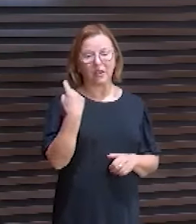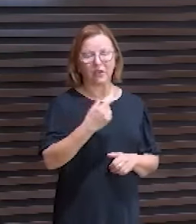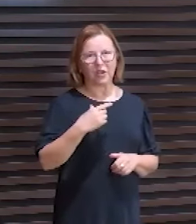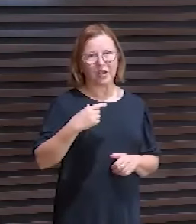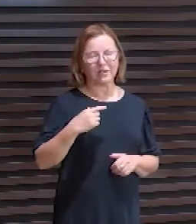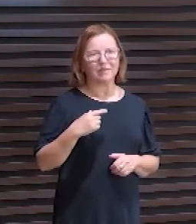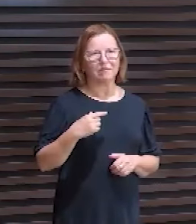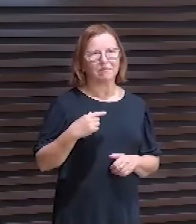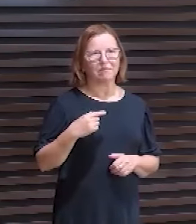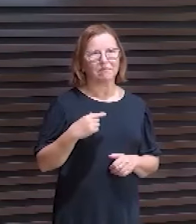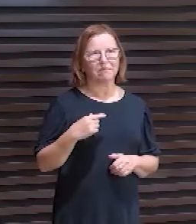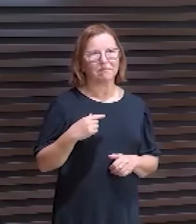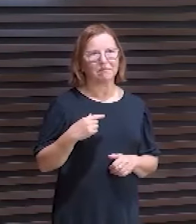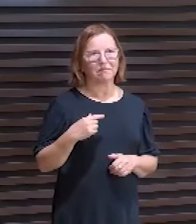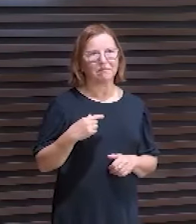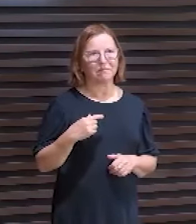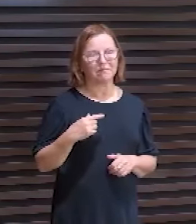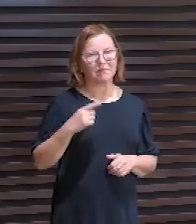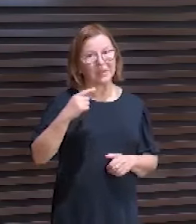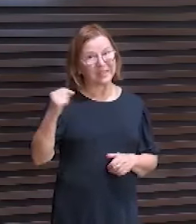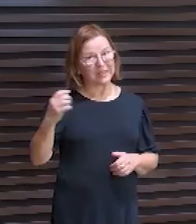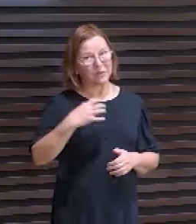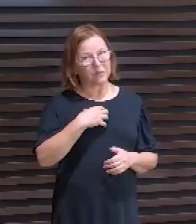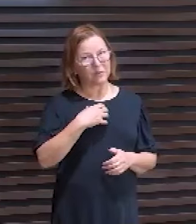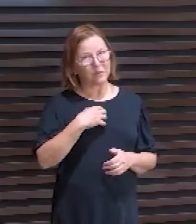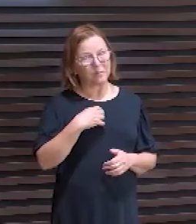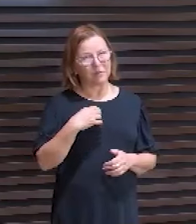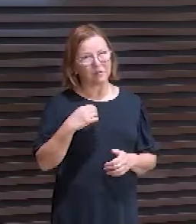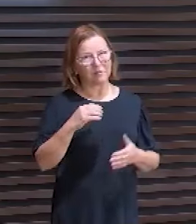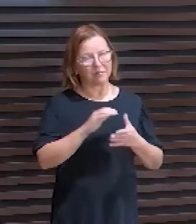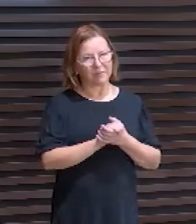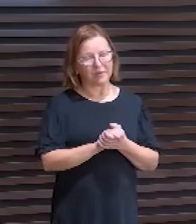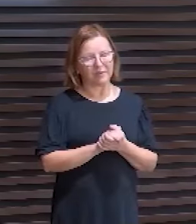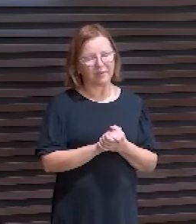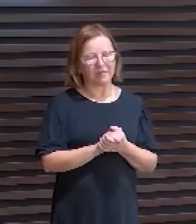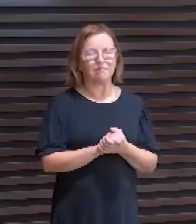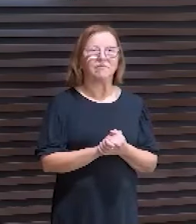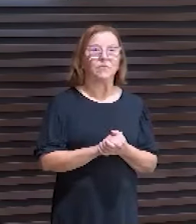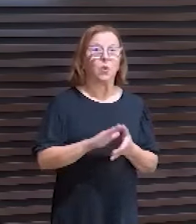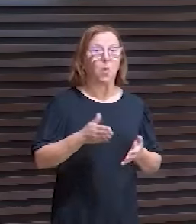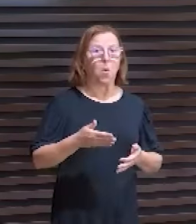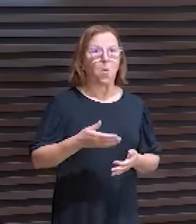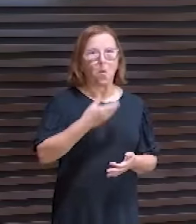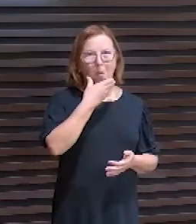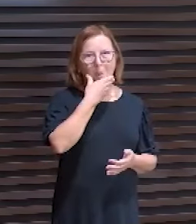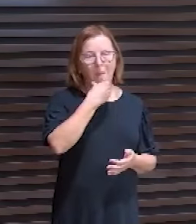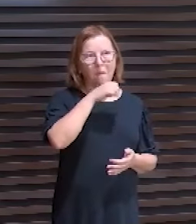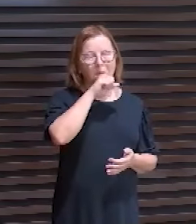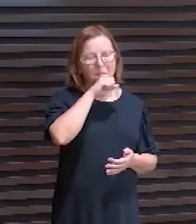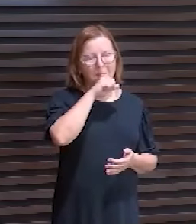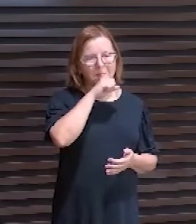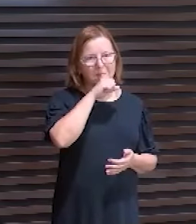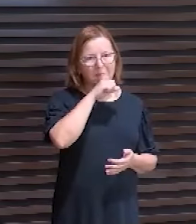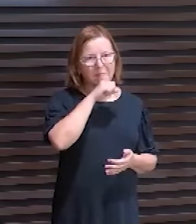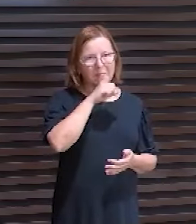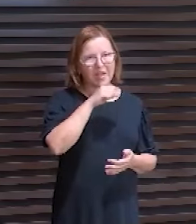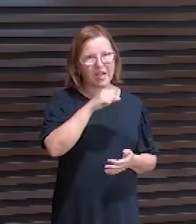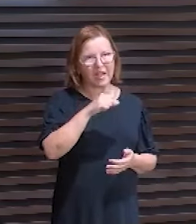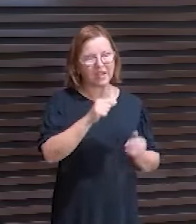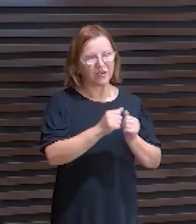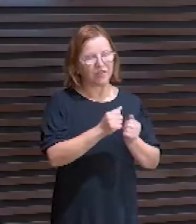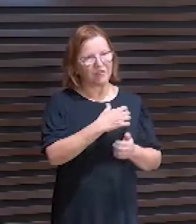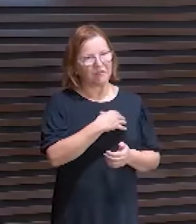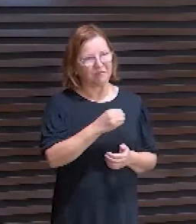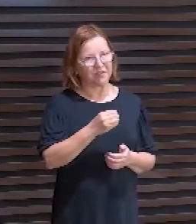comportamento conjugal do comportamento Pais e Filhos e passamos a ter o mesmo comportamento